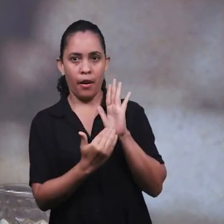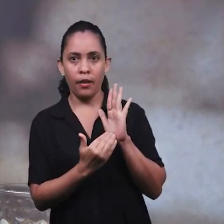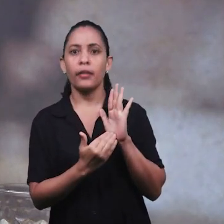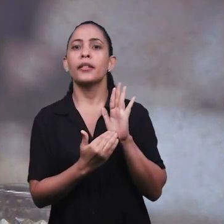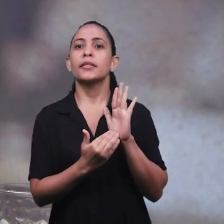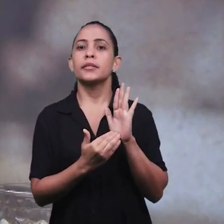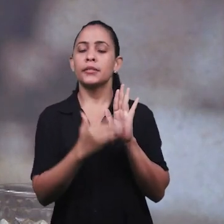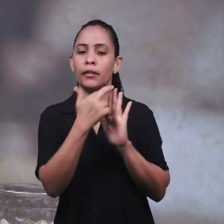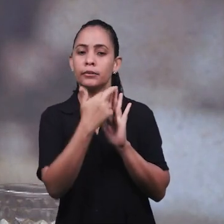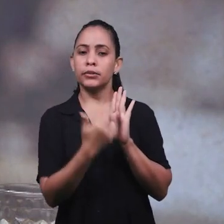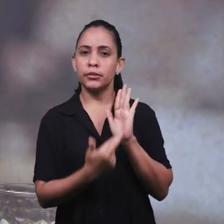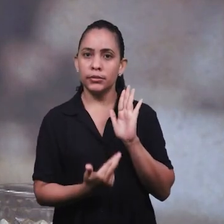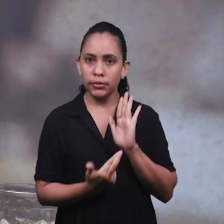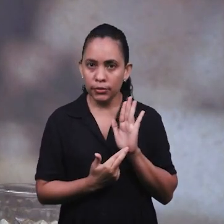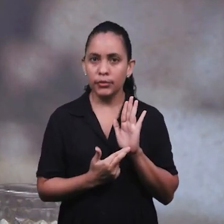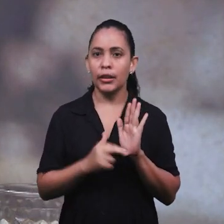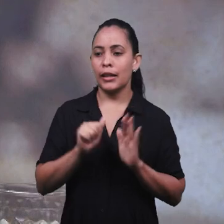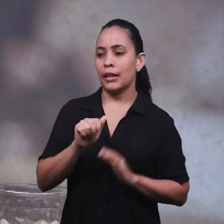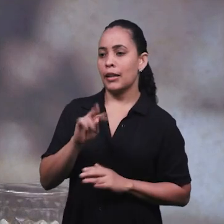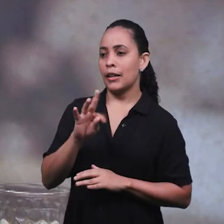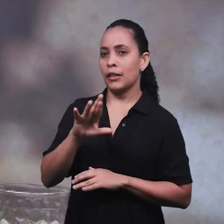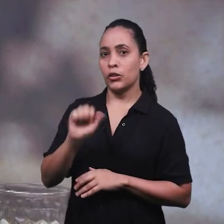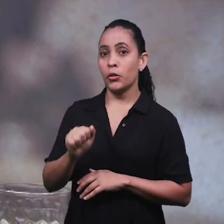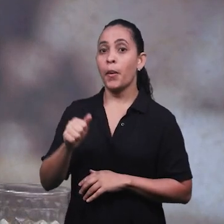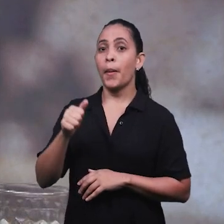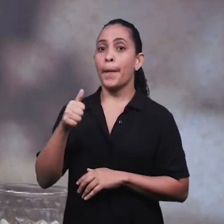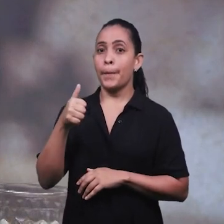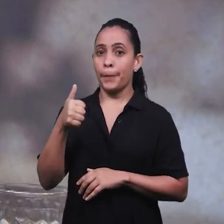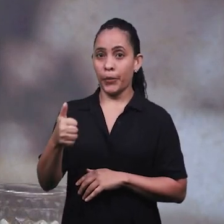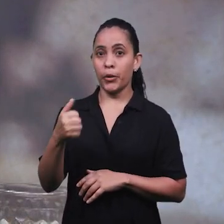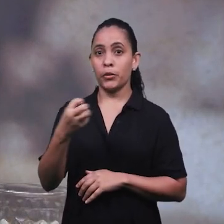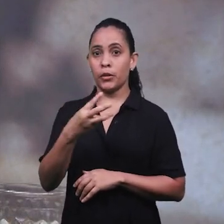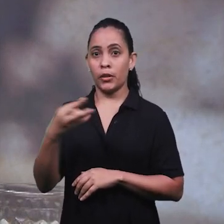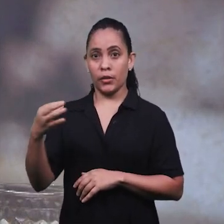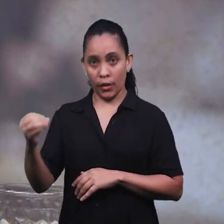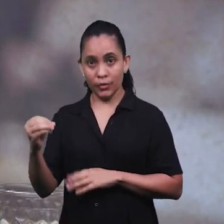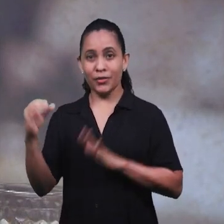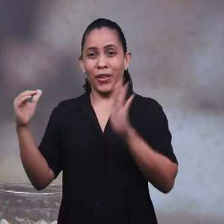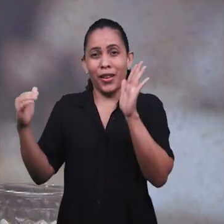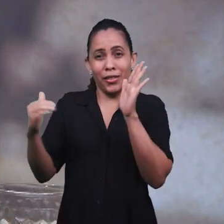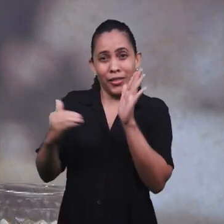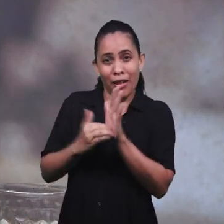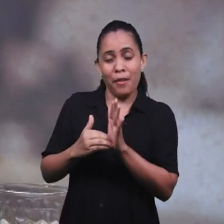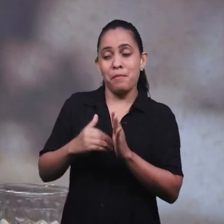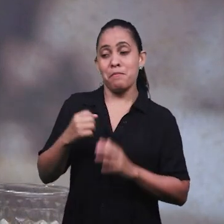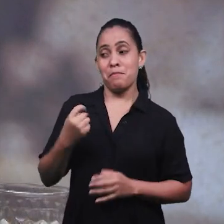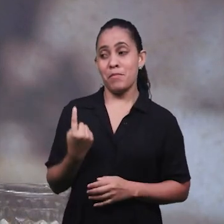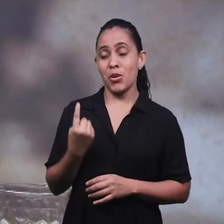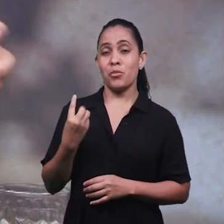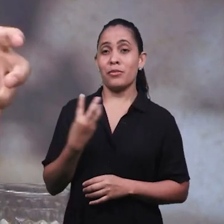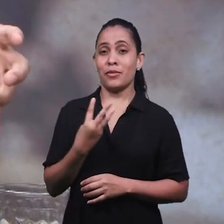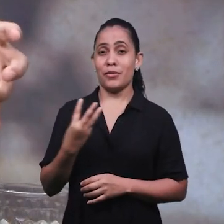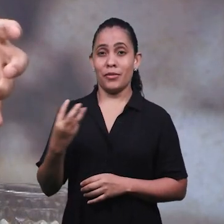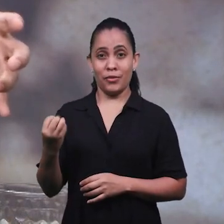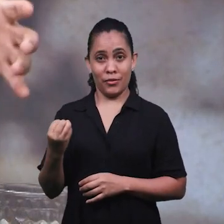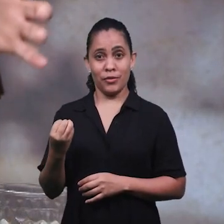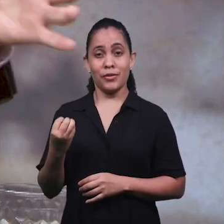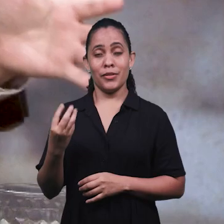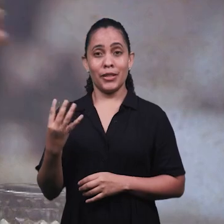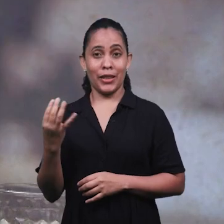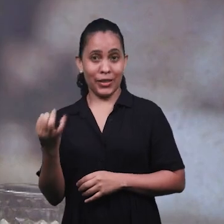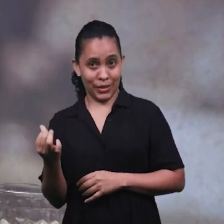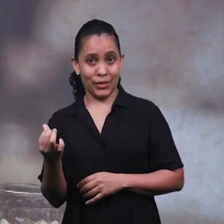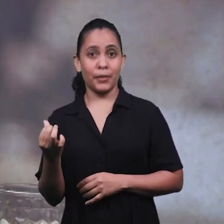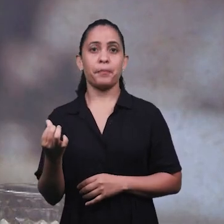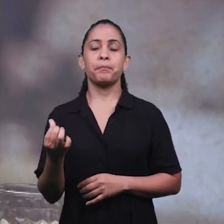disciplinado a partir do artigo 1331 e vai até o artigo 1356. São regras gerais,